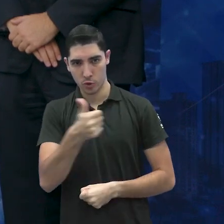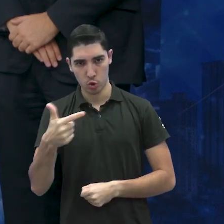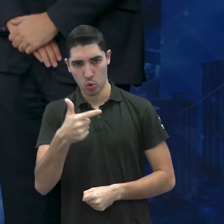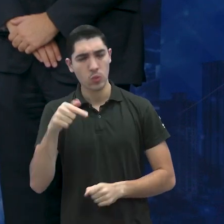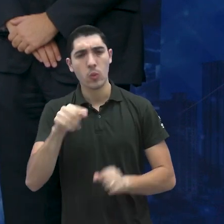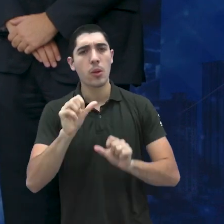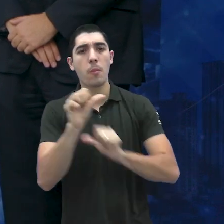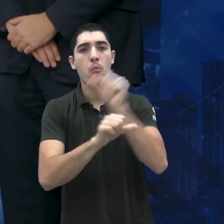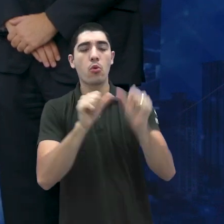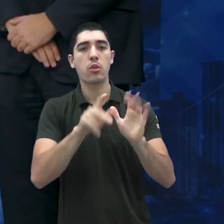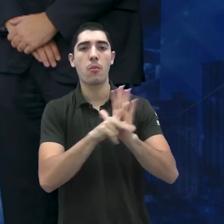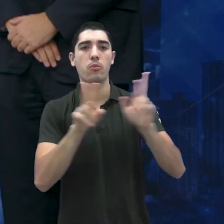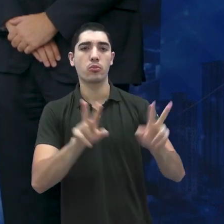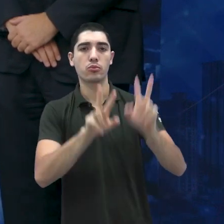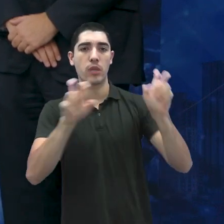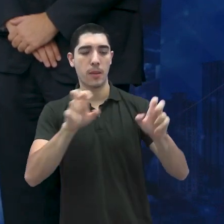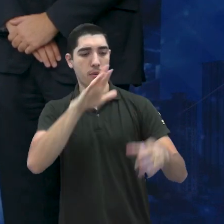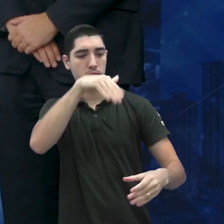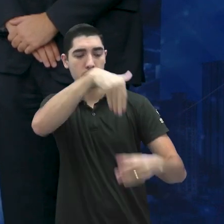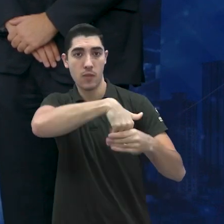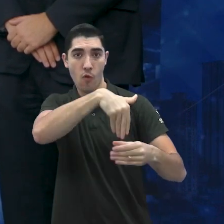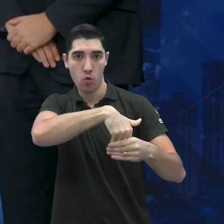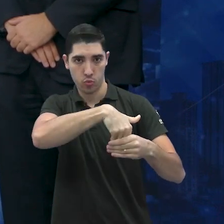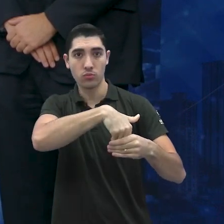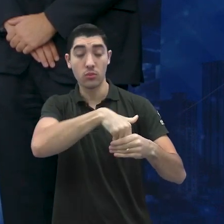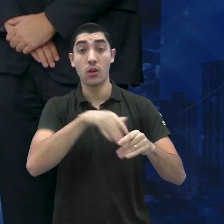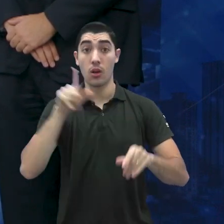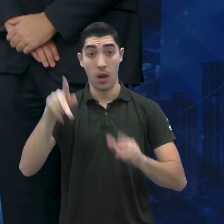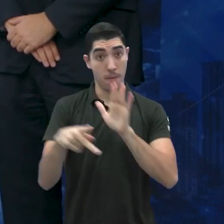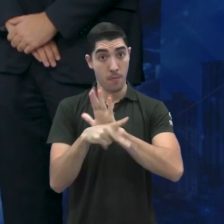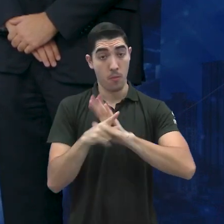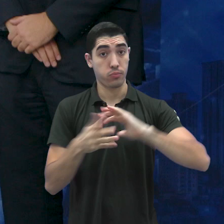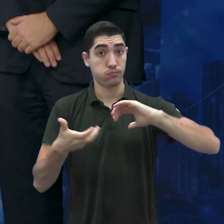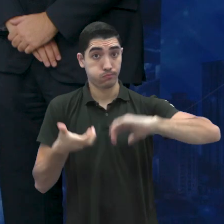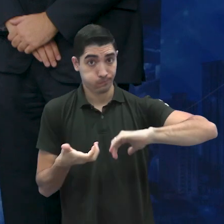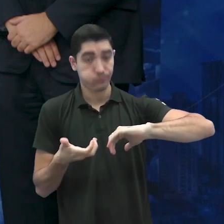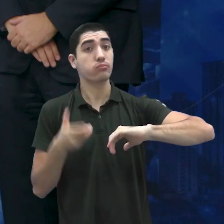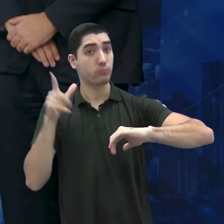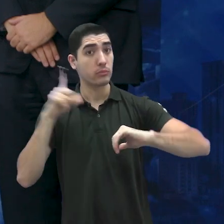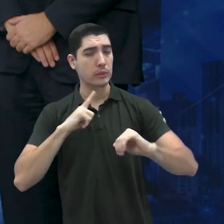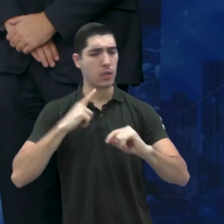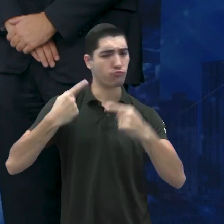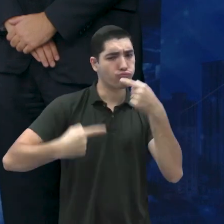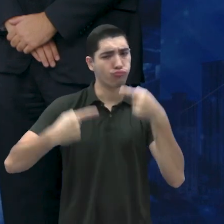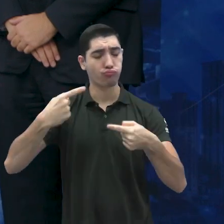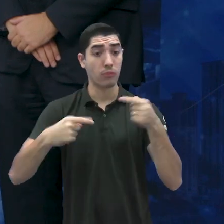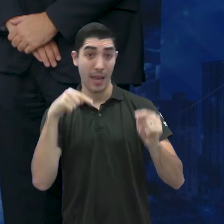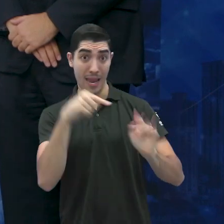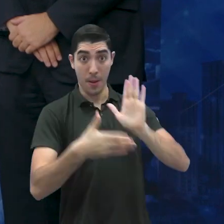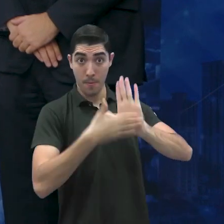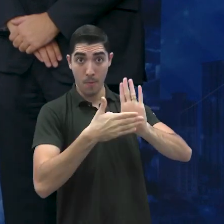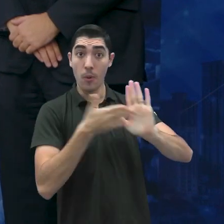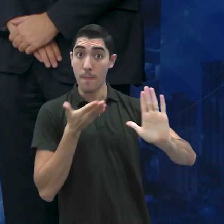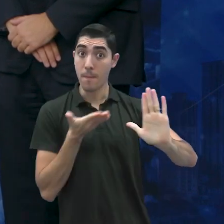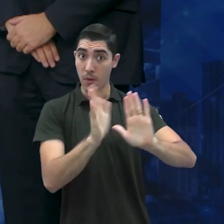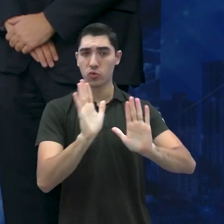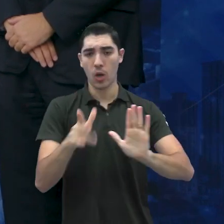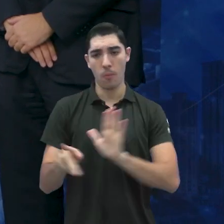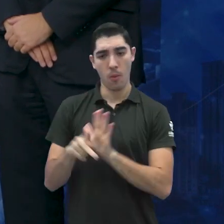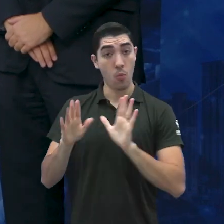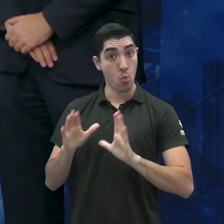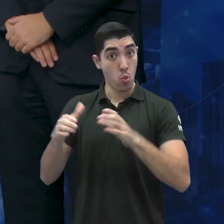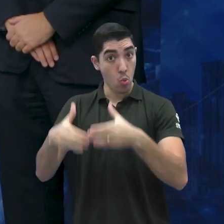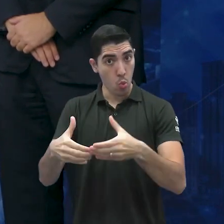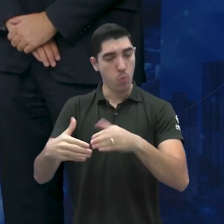reestruturação no sistema eleitoral brasileiro, está em discussão no Congresso Nacional. A proposta, aprovada recentemente pela Comissão